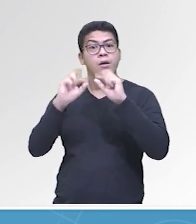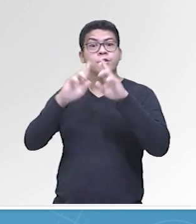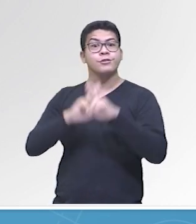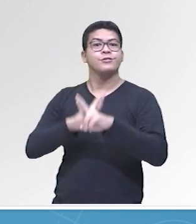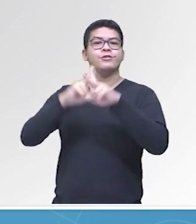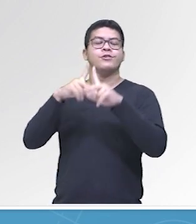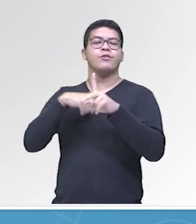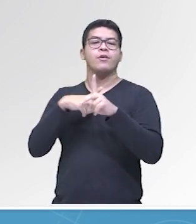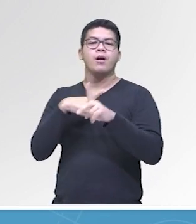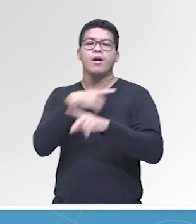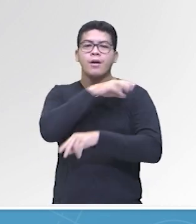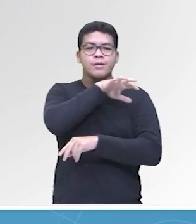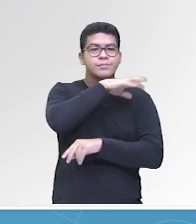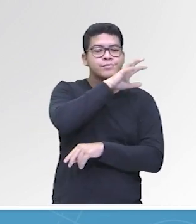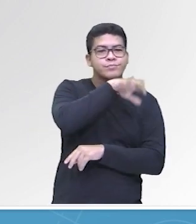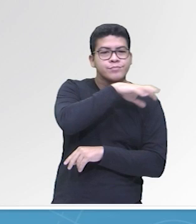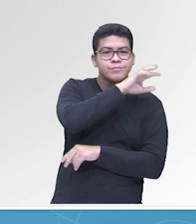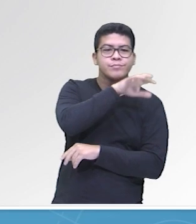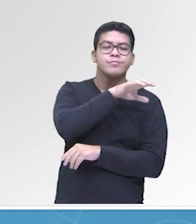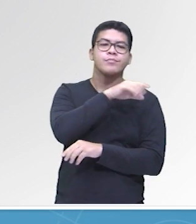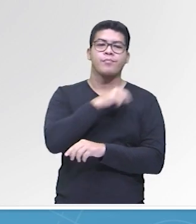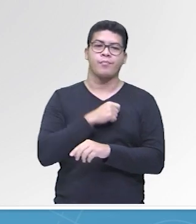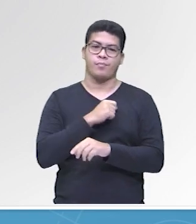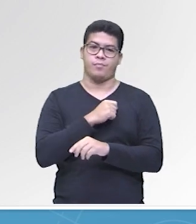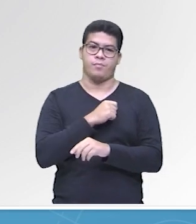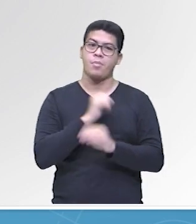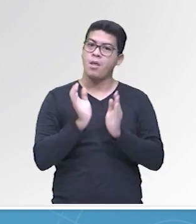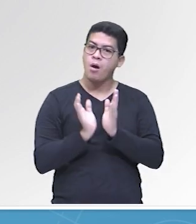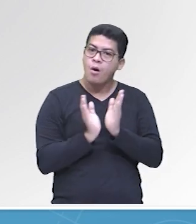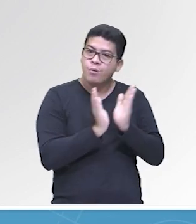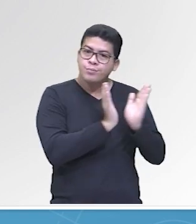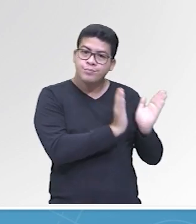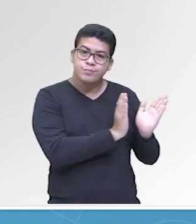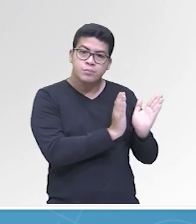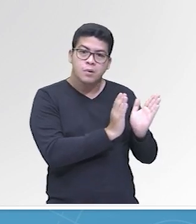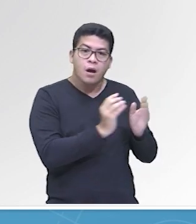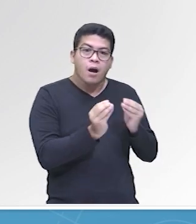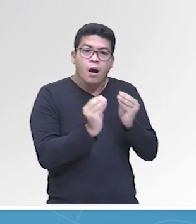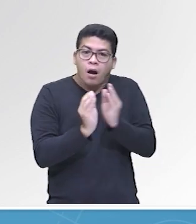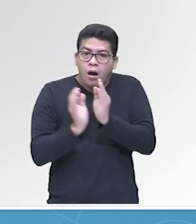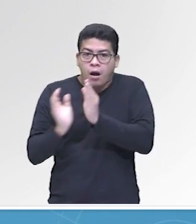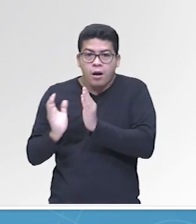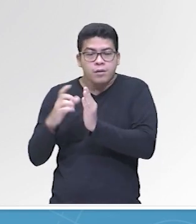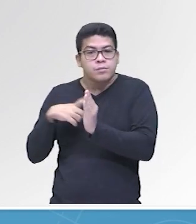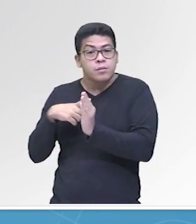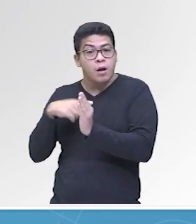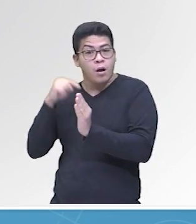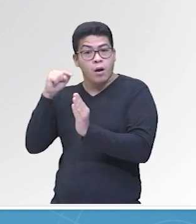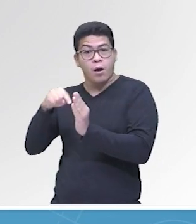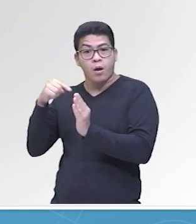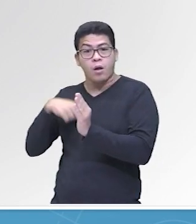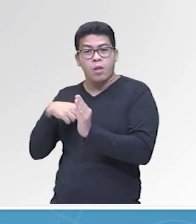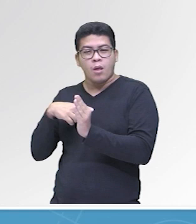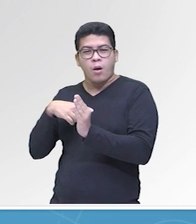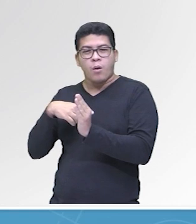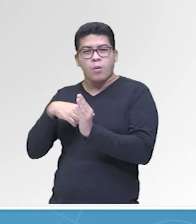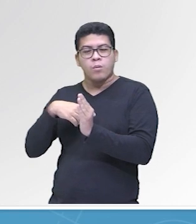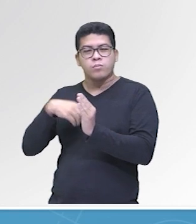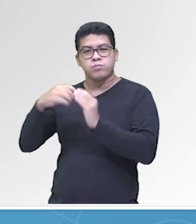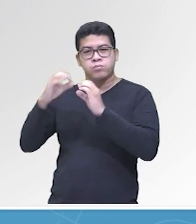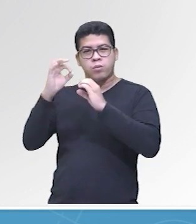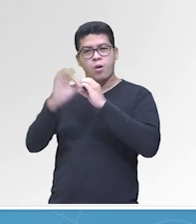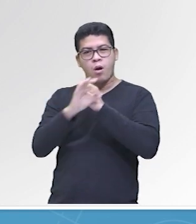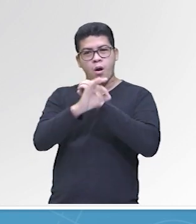da célula animal. Também possui os plastos, né? Os cloroplastos. Observem aqui, ó, os